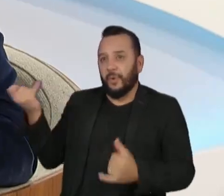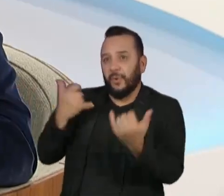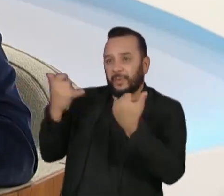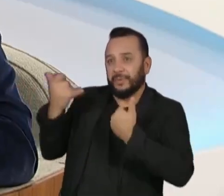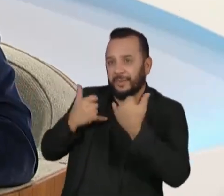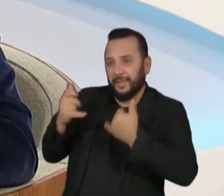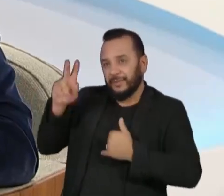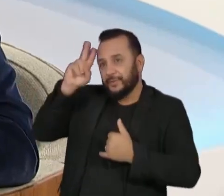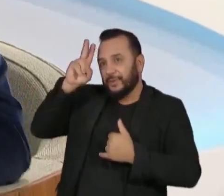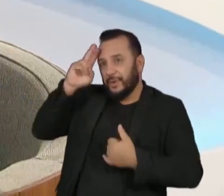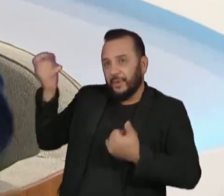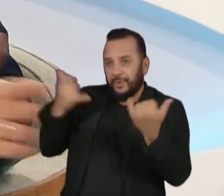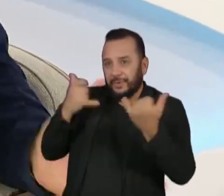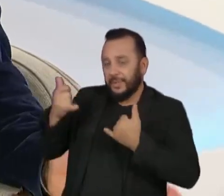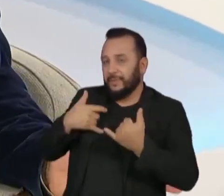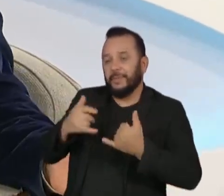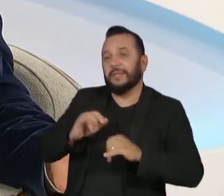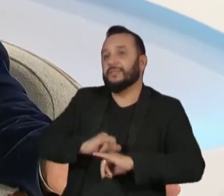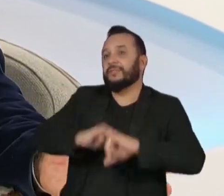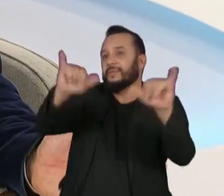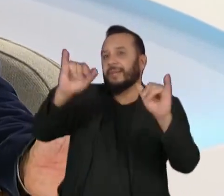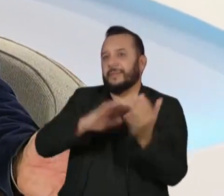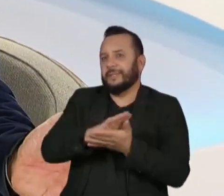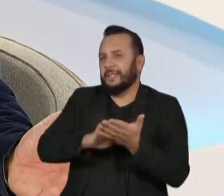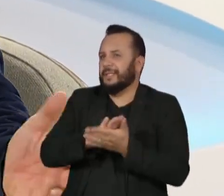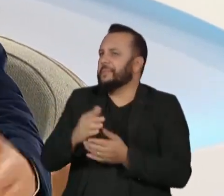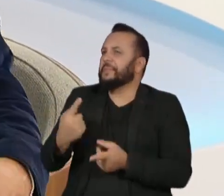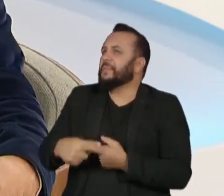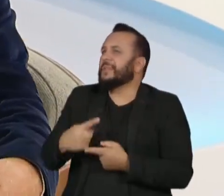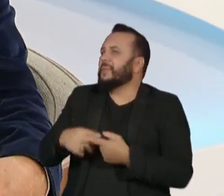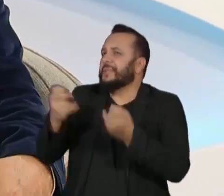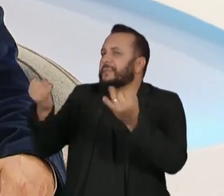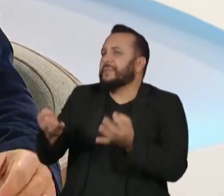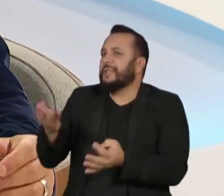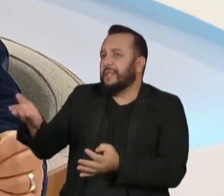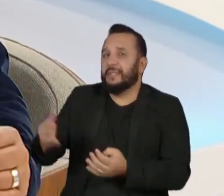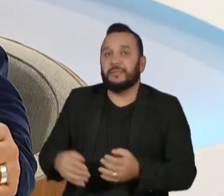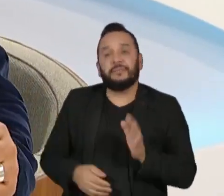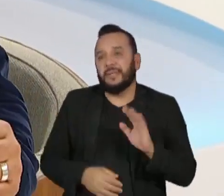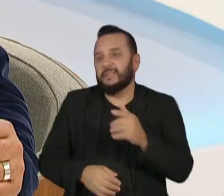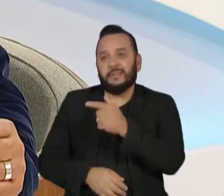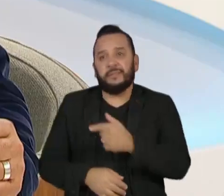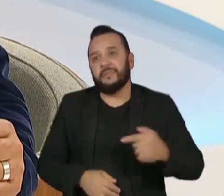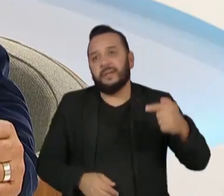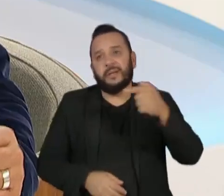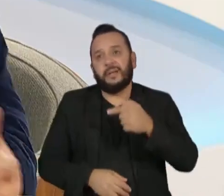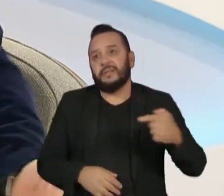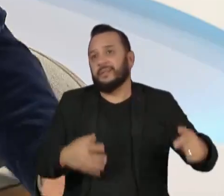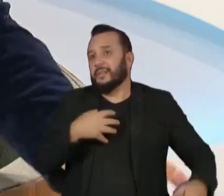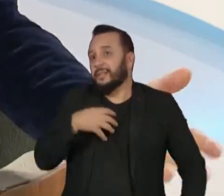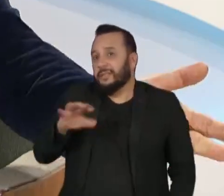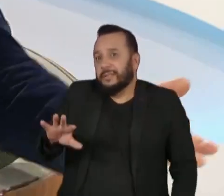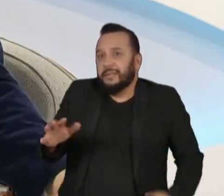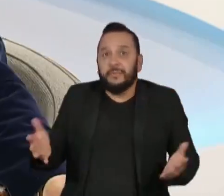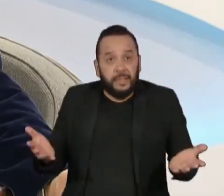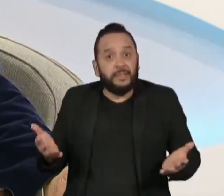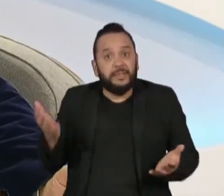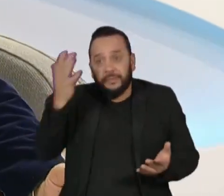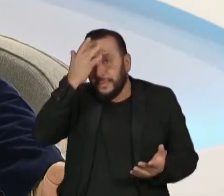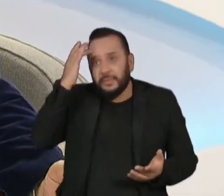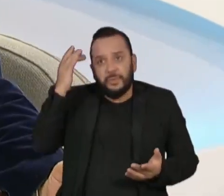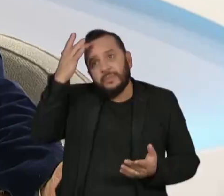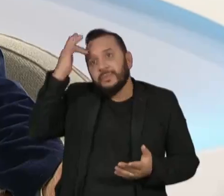eram publicadas. Eu falei, mas por que vocês não falam disso? Ah, mas isso toda semana é assim. Eu falo, mas as pessoas